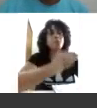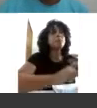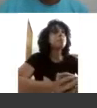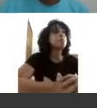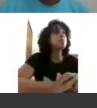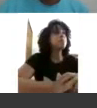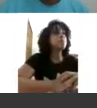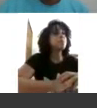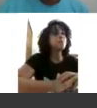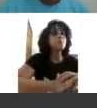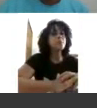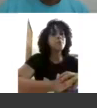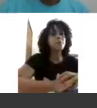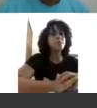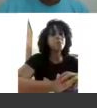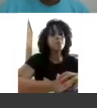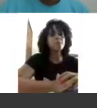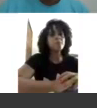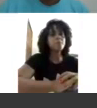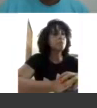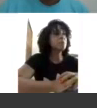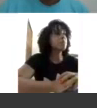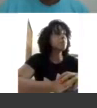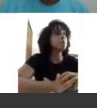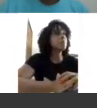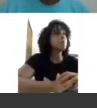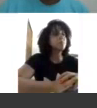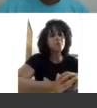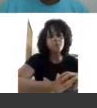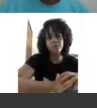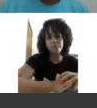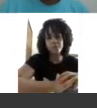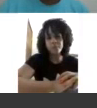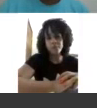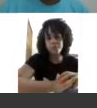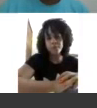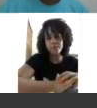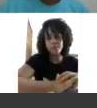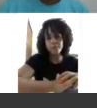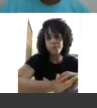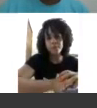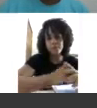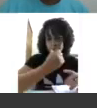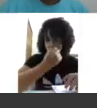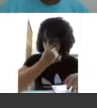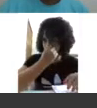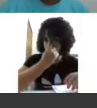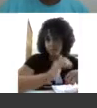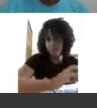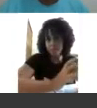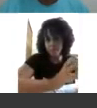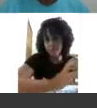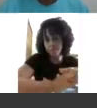que quando a gente analisa, né, do ponto de vista da formação docente, né, da formação dos nossos